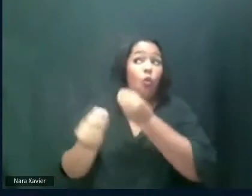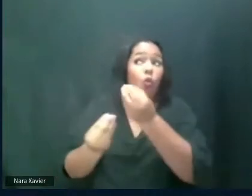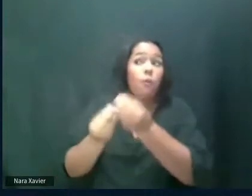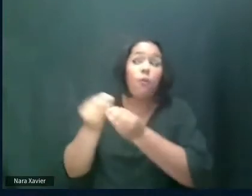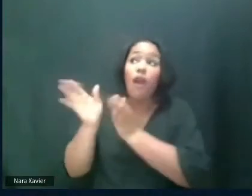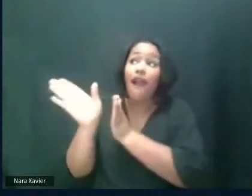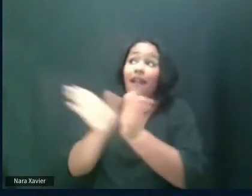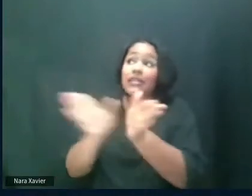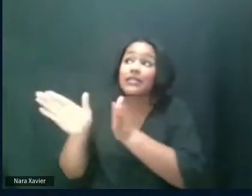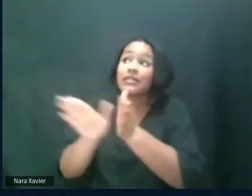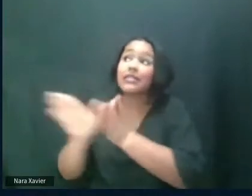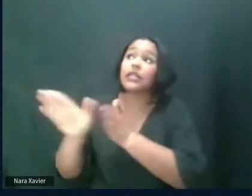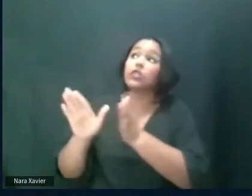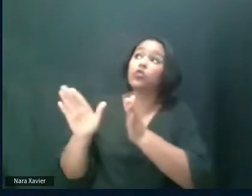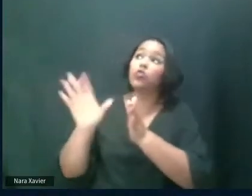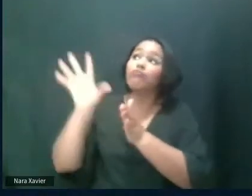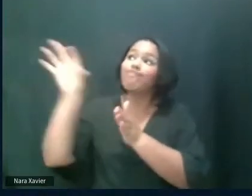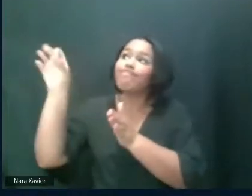construído academicamente.